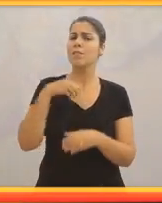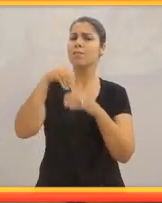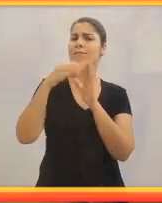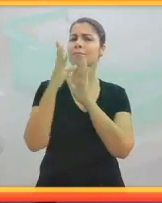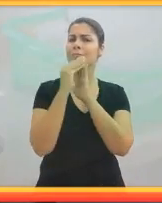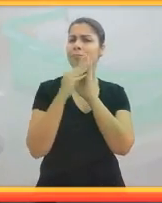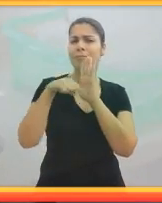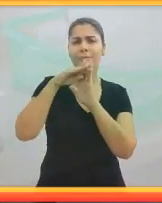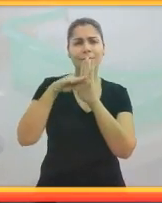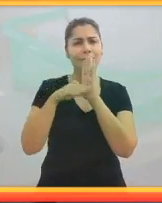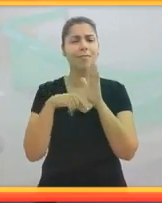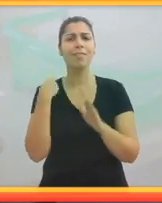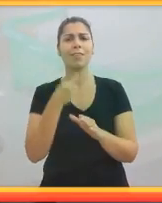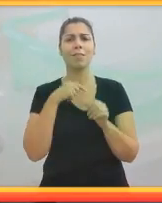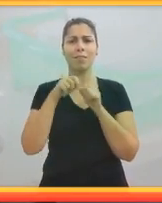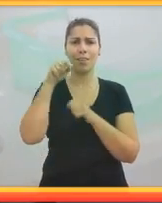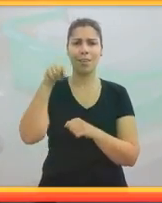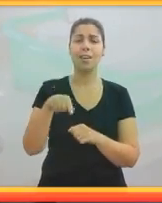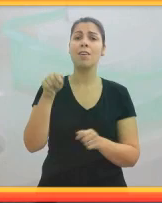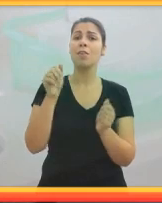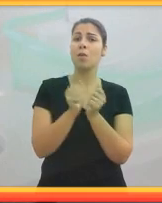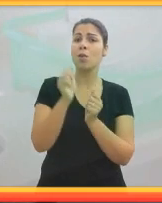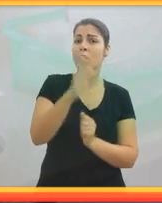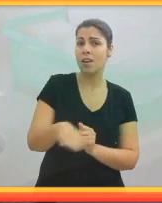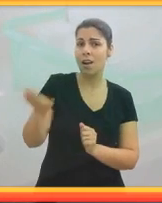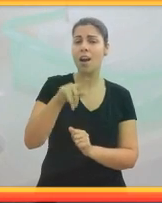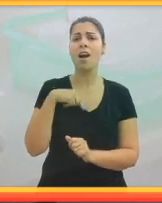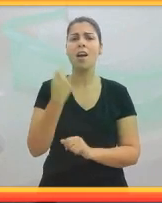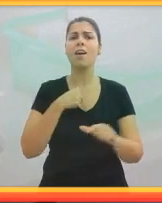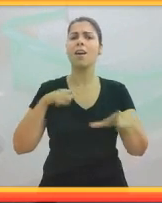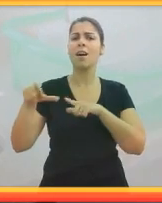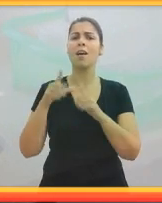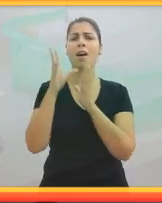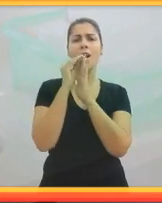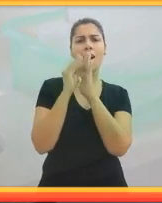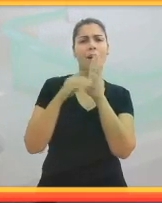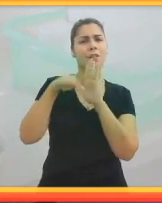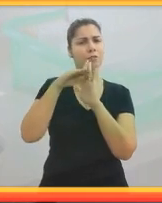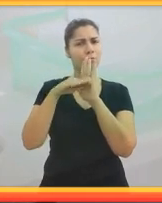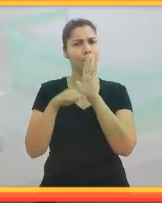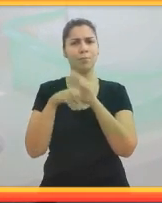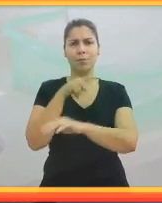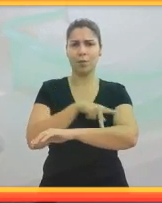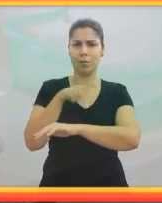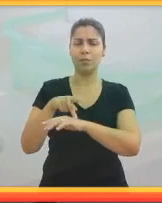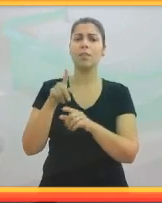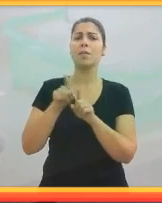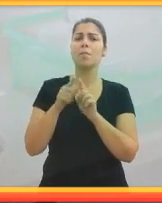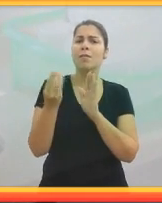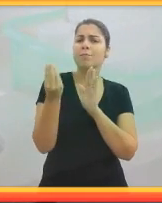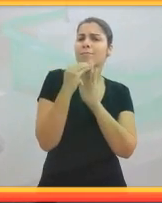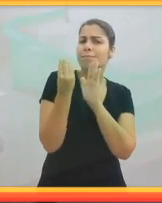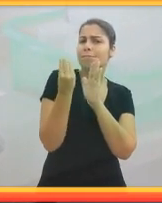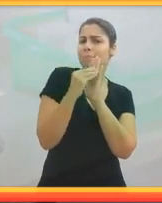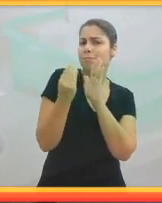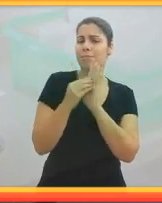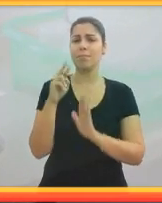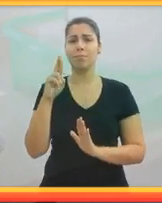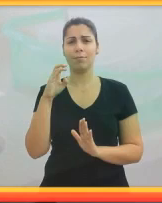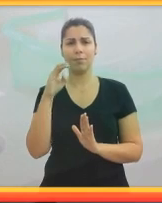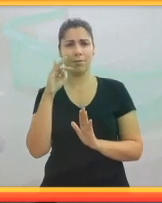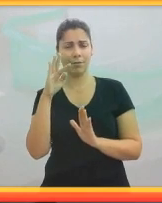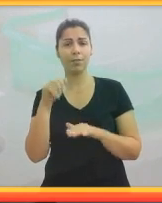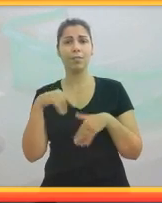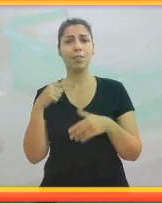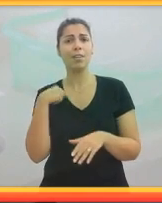do trabalho psicopedagógico com o lúdico. Então, através das receitas que a gente faz aqui com as crianças, a